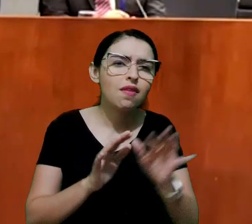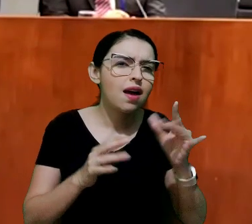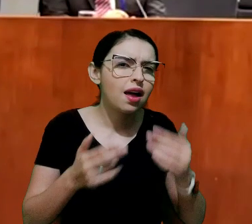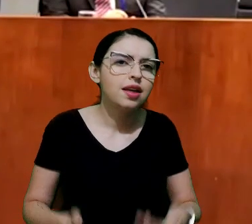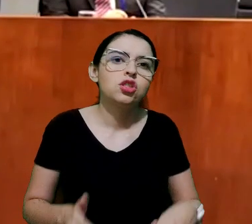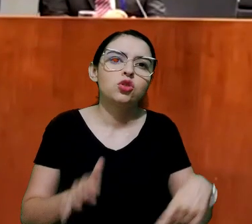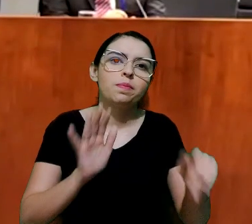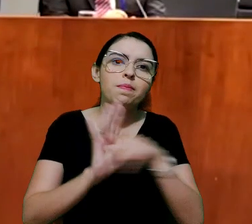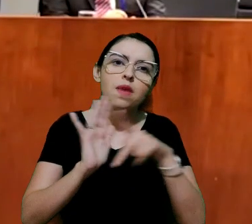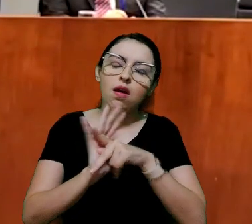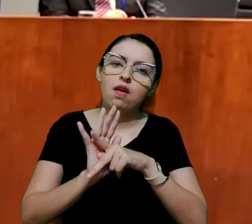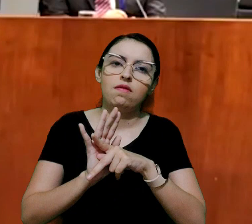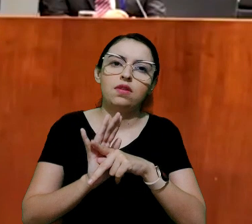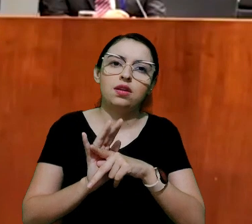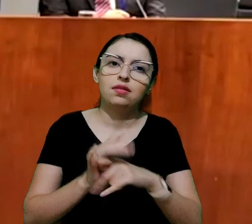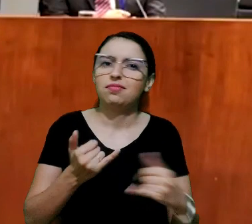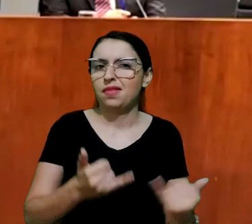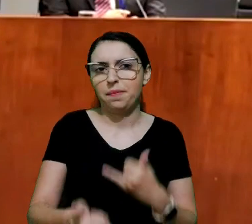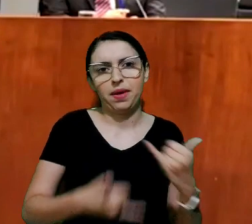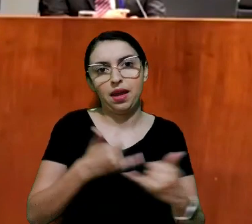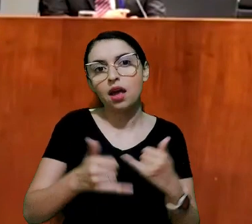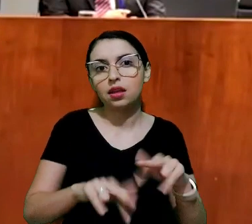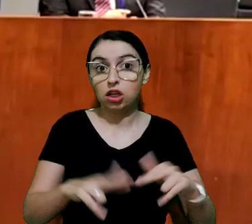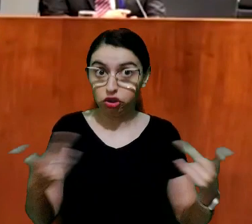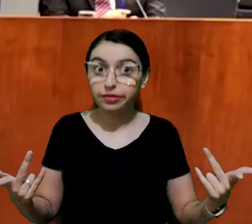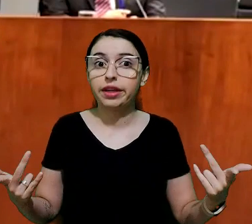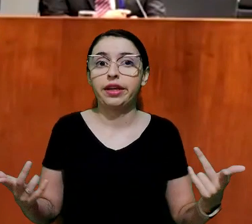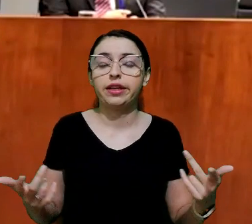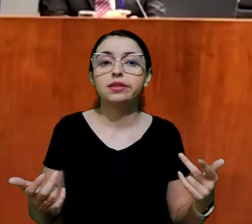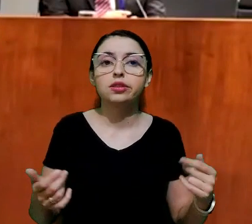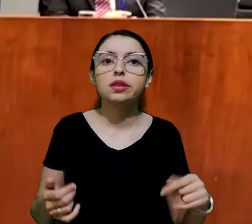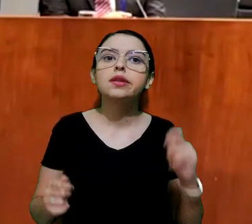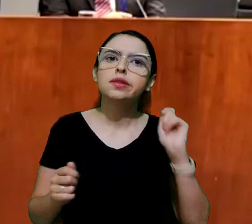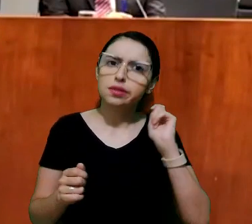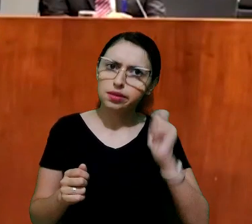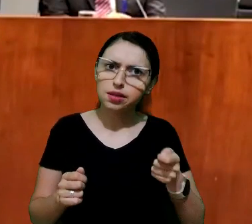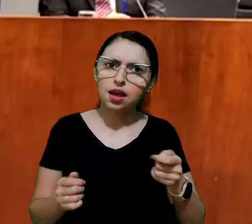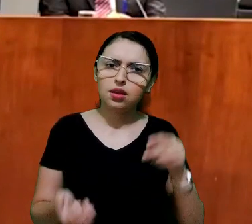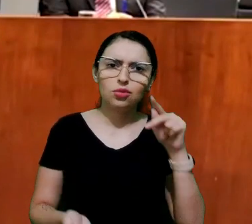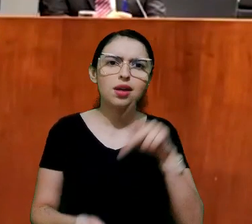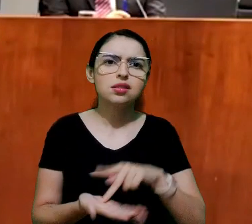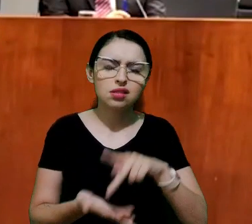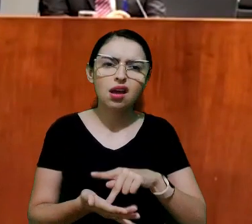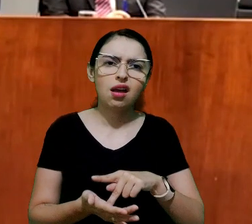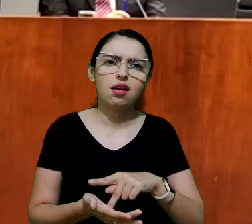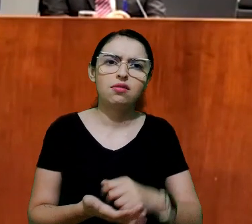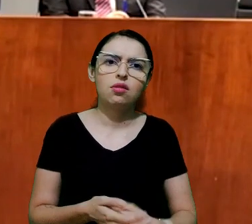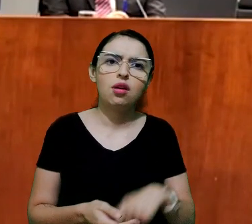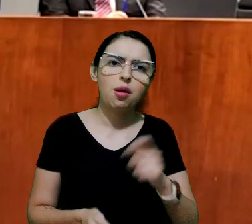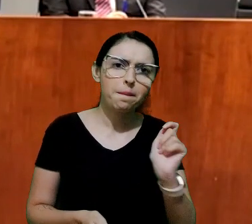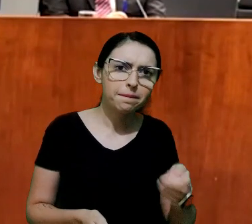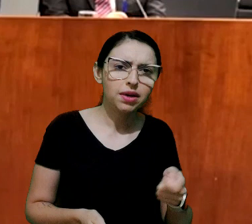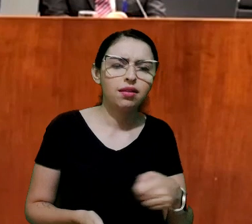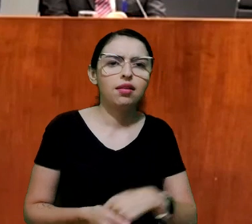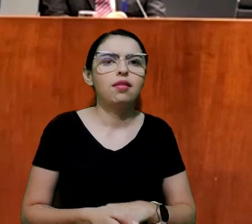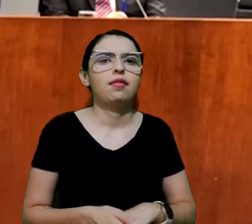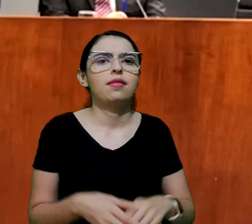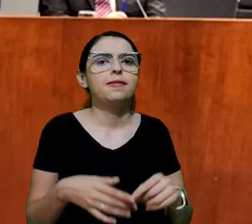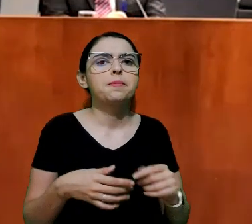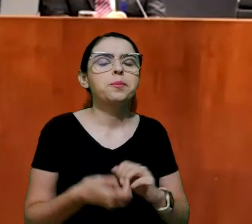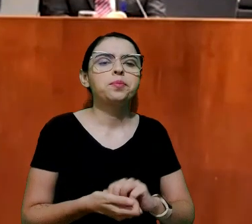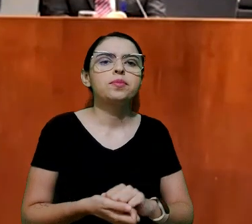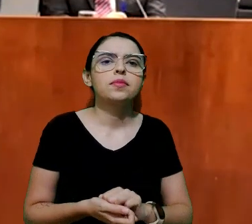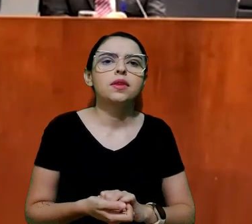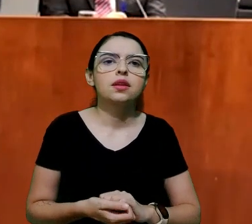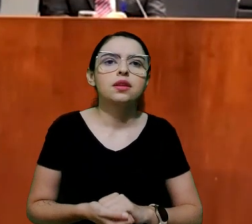prova não é brincadeira, ela junge o juiz, ela obriga o juiz, a prova legal obriga o juiz.